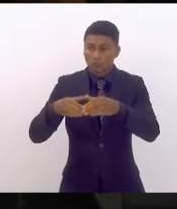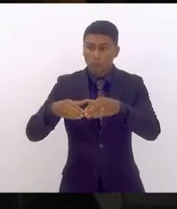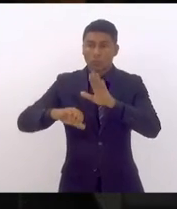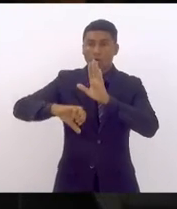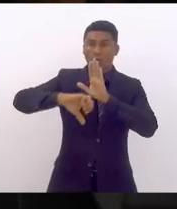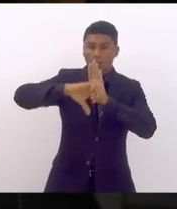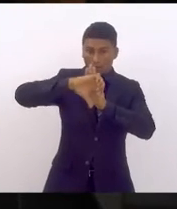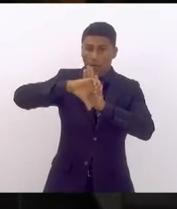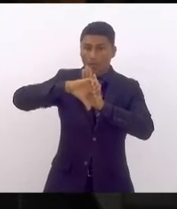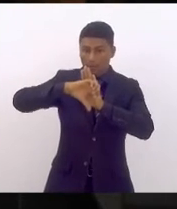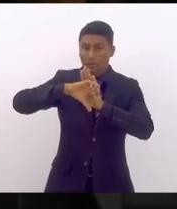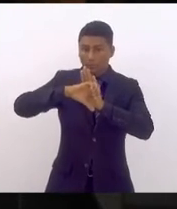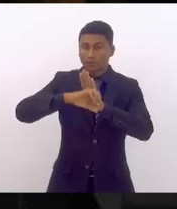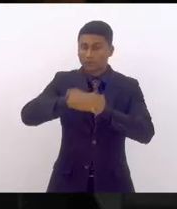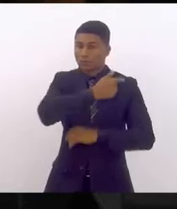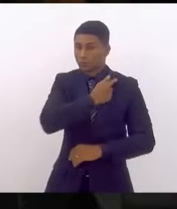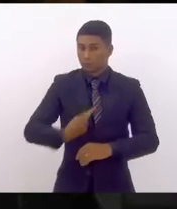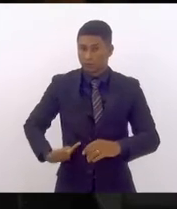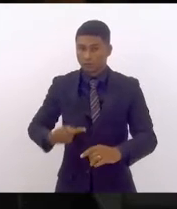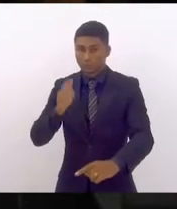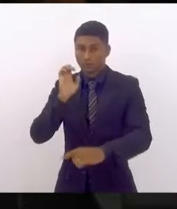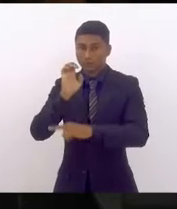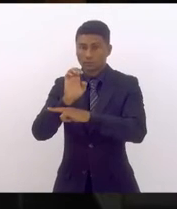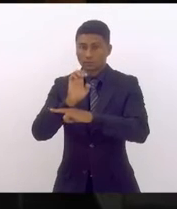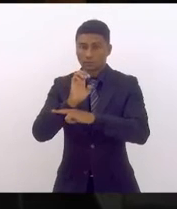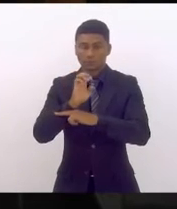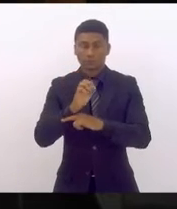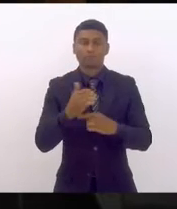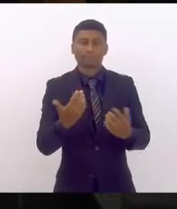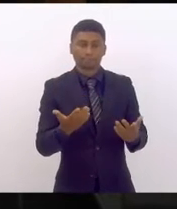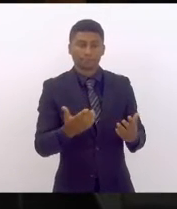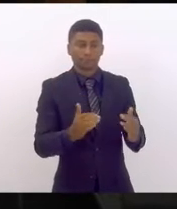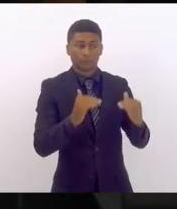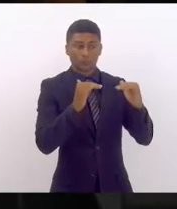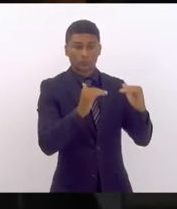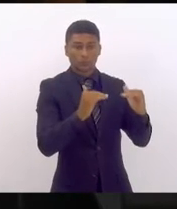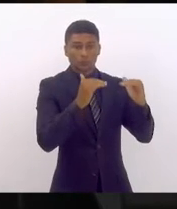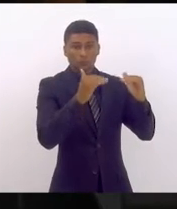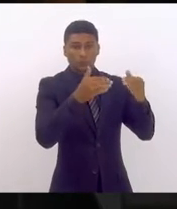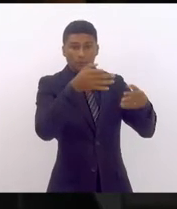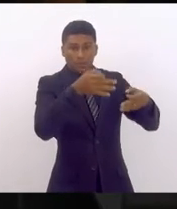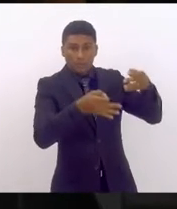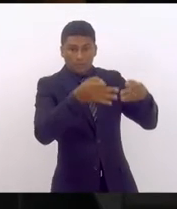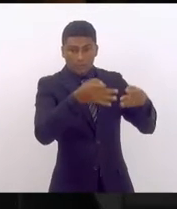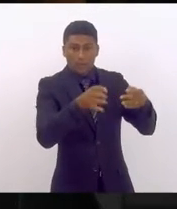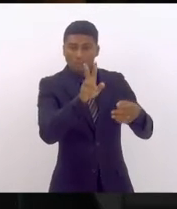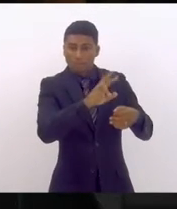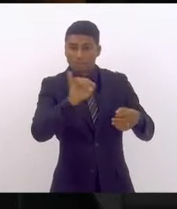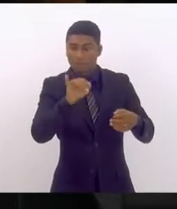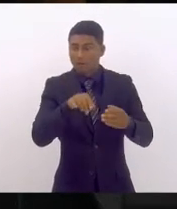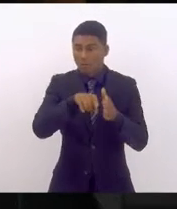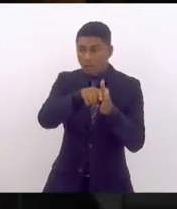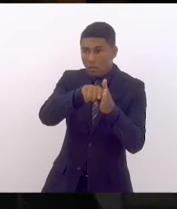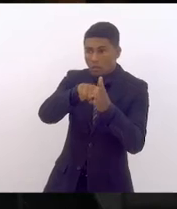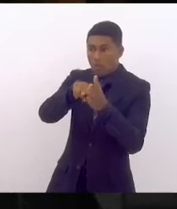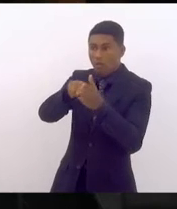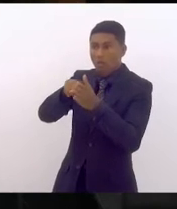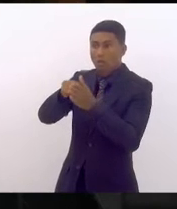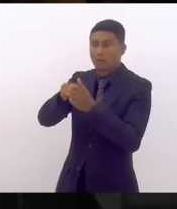conteúdo será analisado pelo STJ senhora presidente